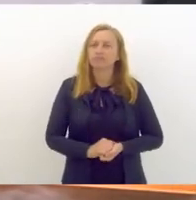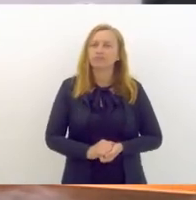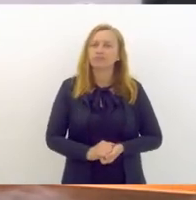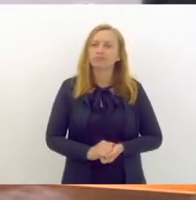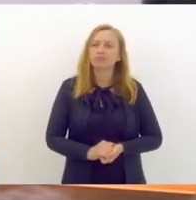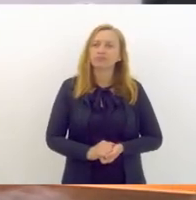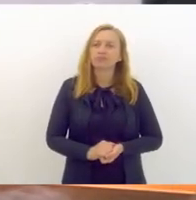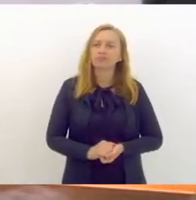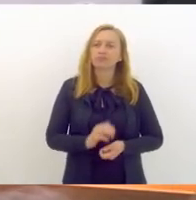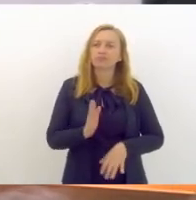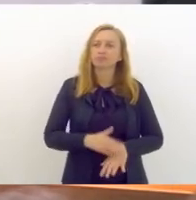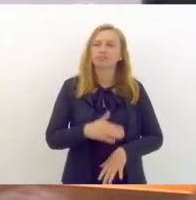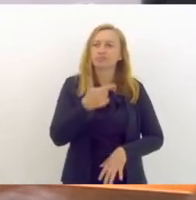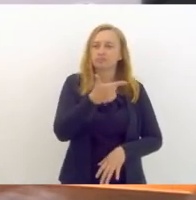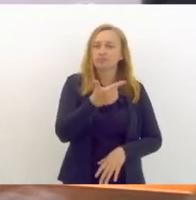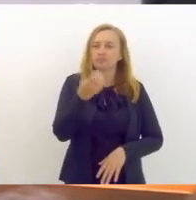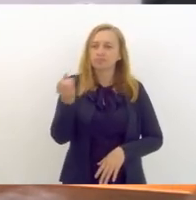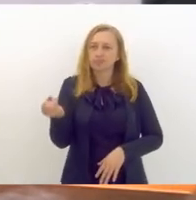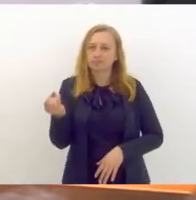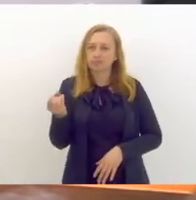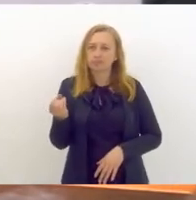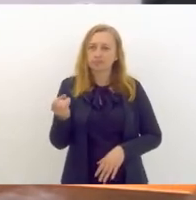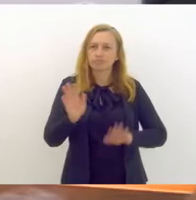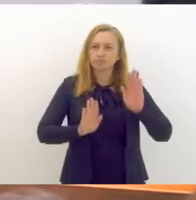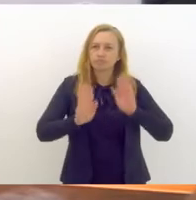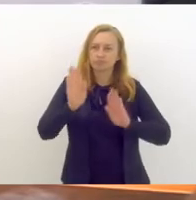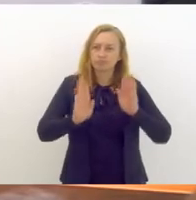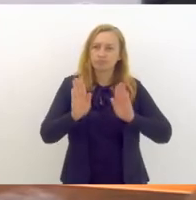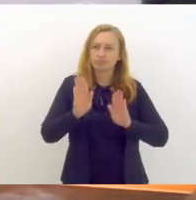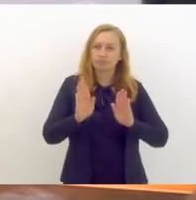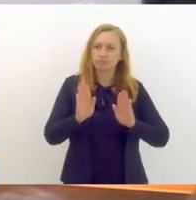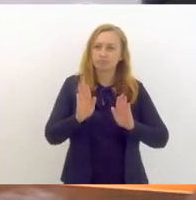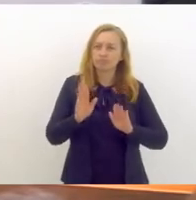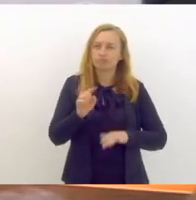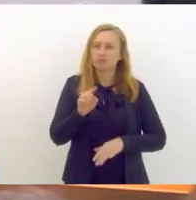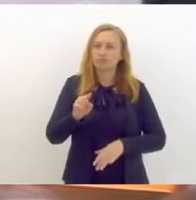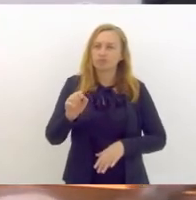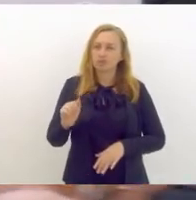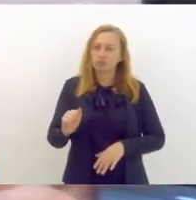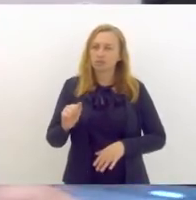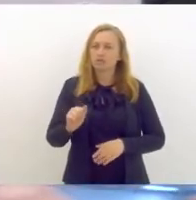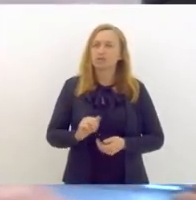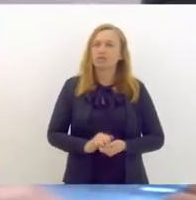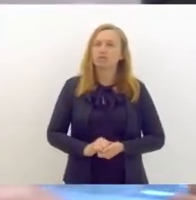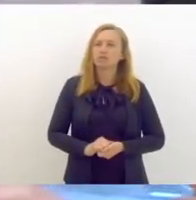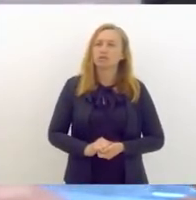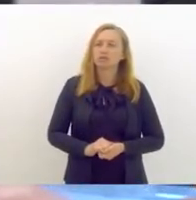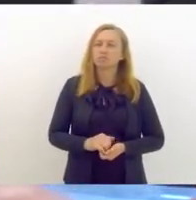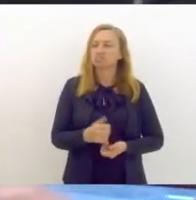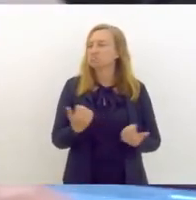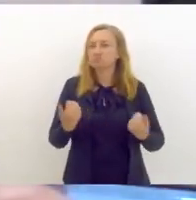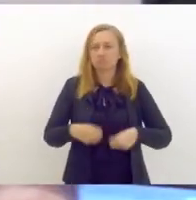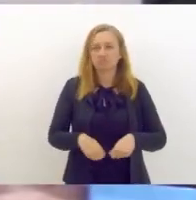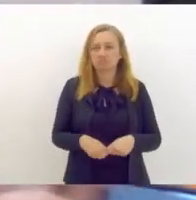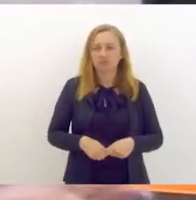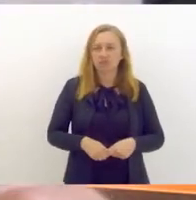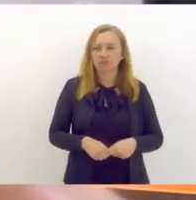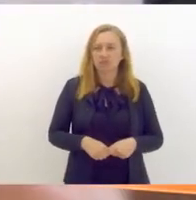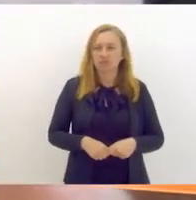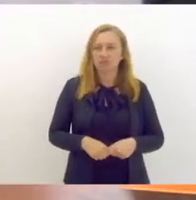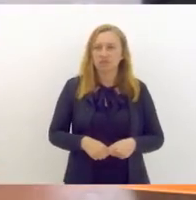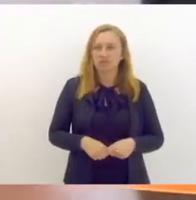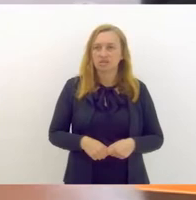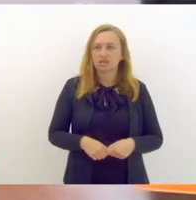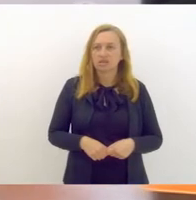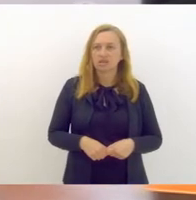Dos mais de 200 requerimentos de licenciamento na zona de amortecimento, que não necessitava da anuência da unidade,